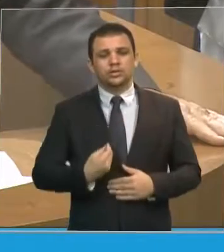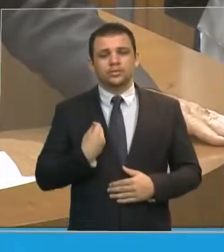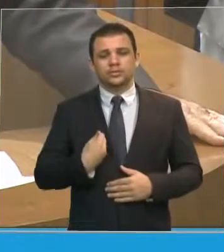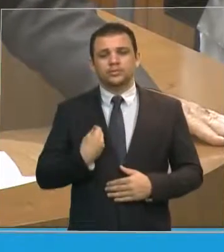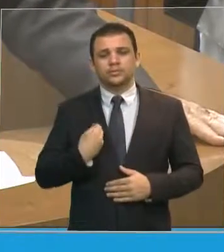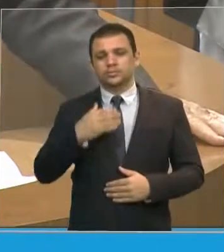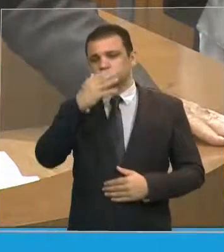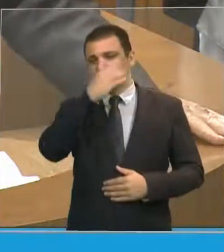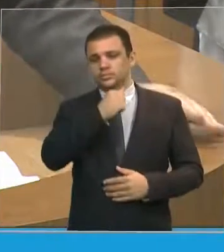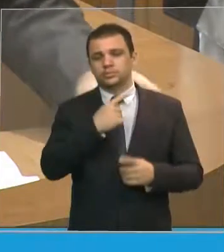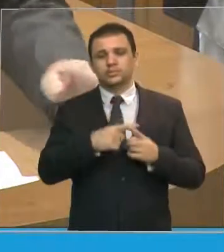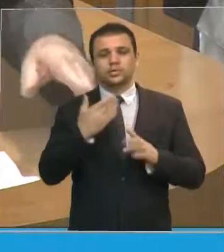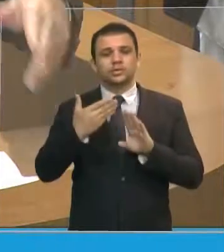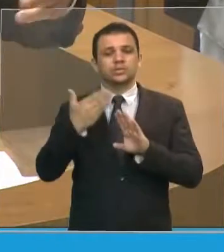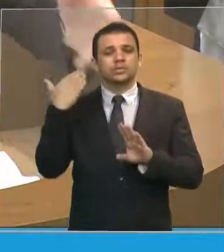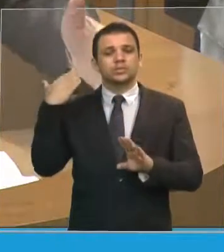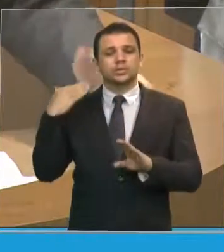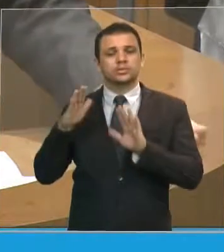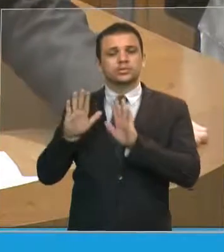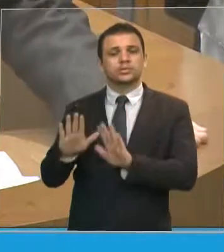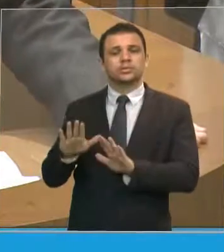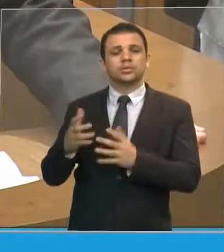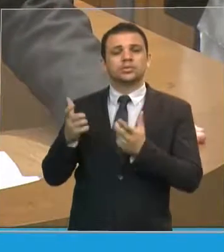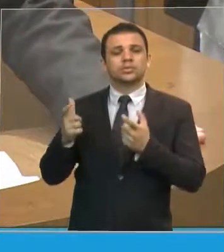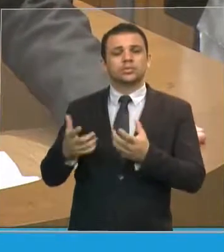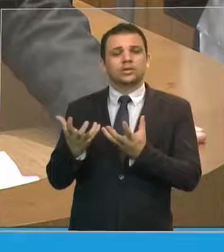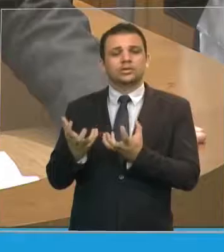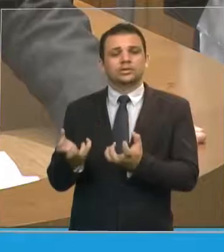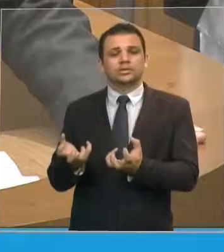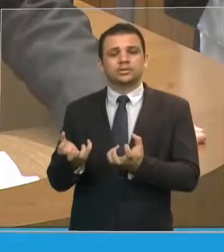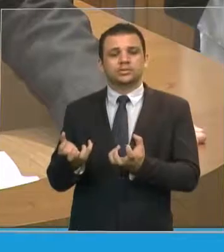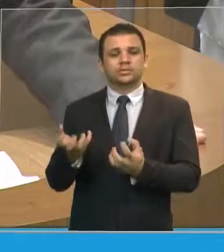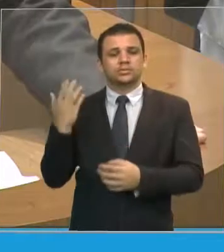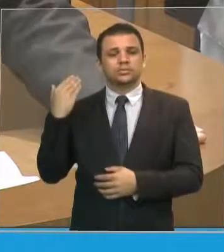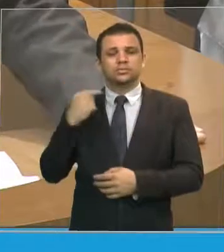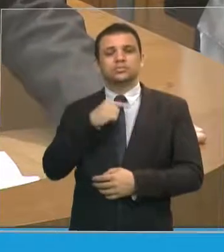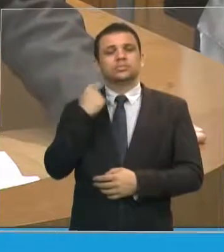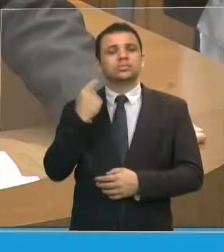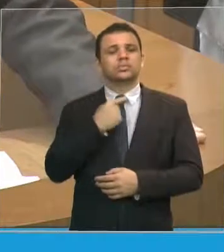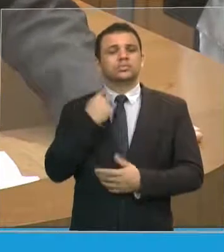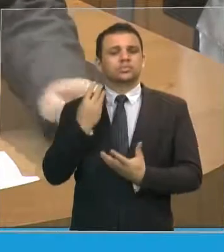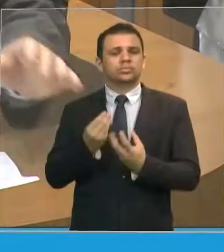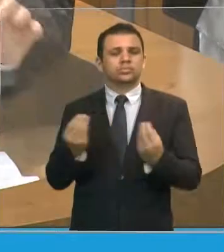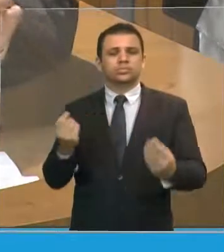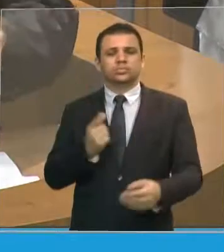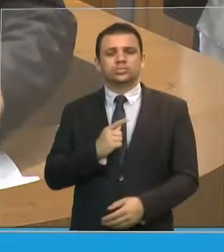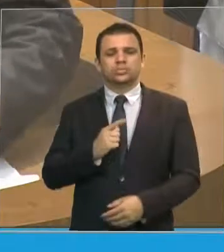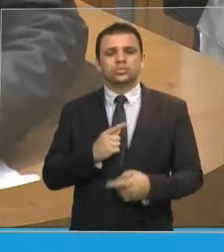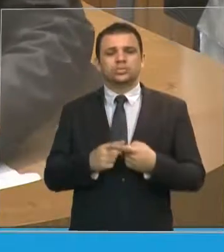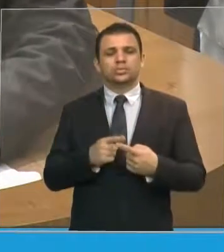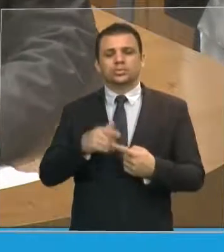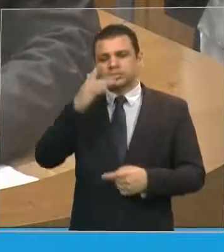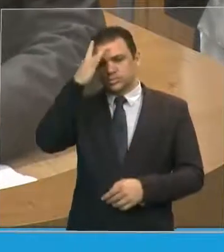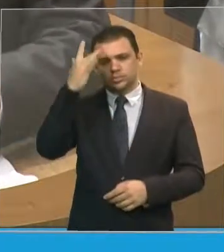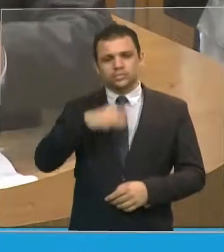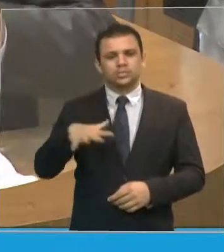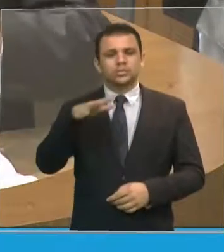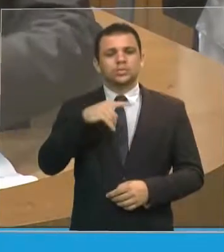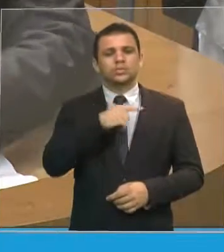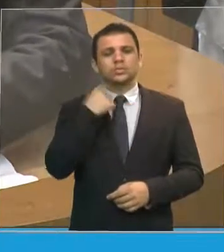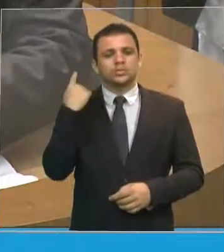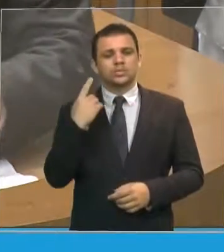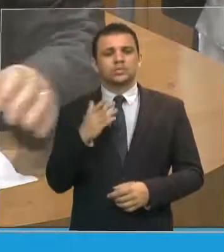secas, secas que matavam naquele tempo as pessoas,